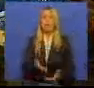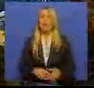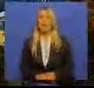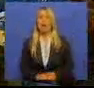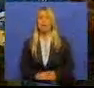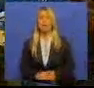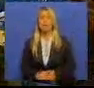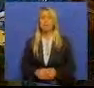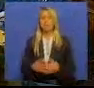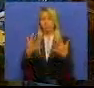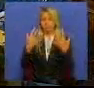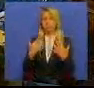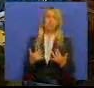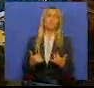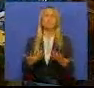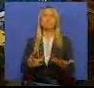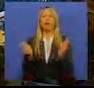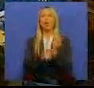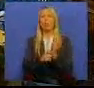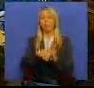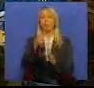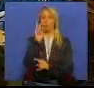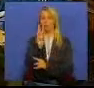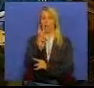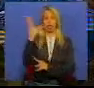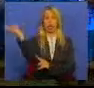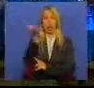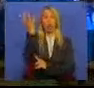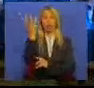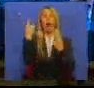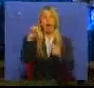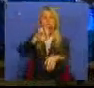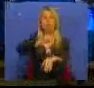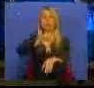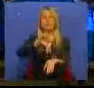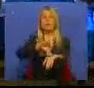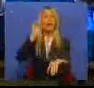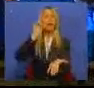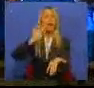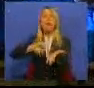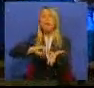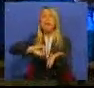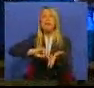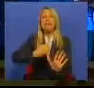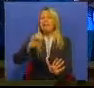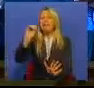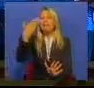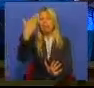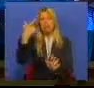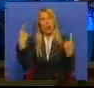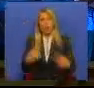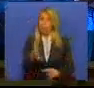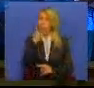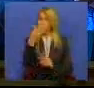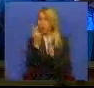Chegamos, do ponto de vista cultural, ao núcleo essencial. Eu estou apenas a fazer um registro, meus